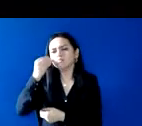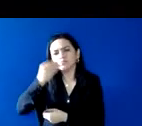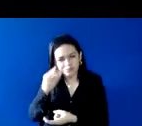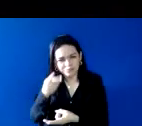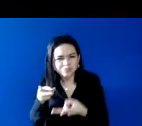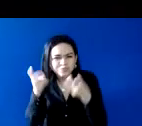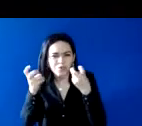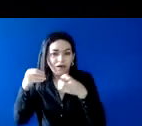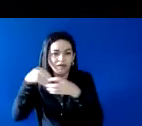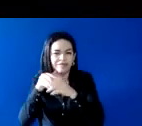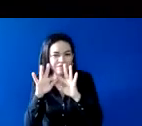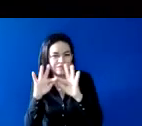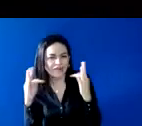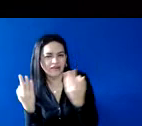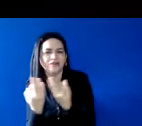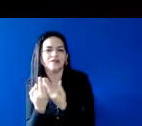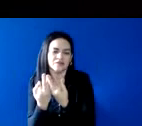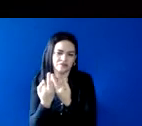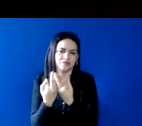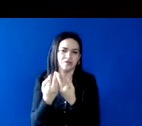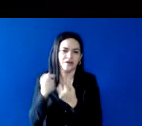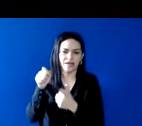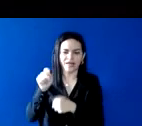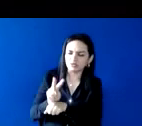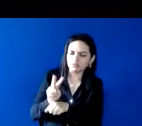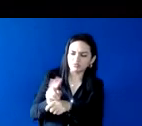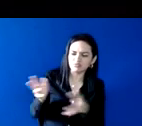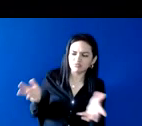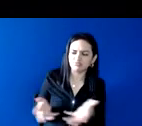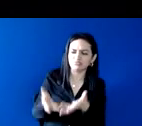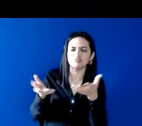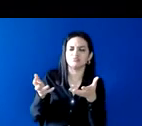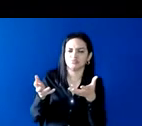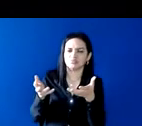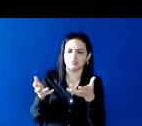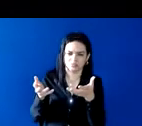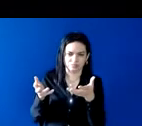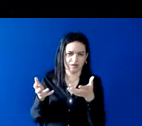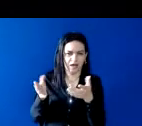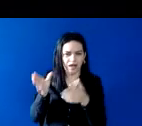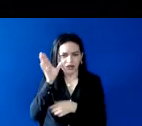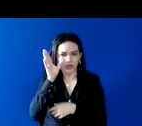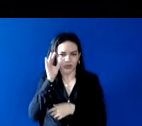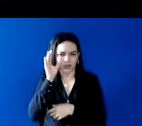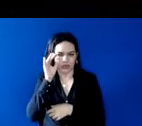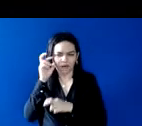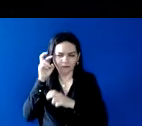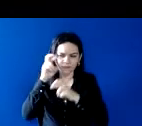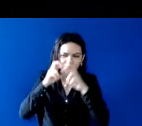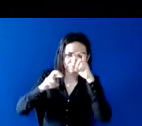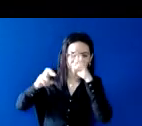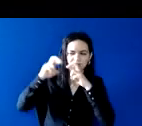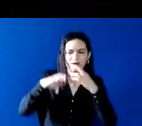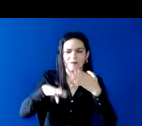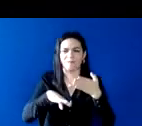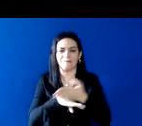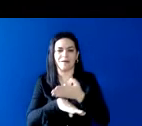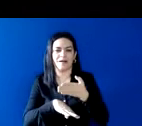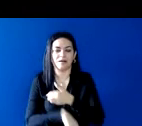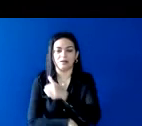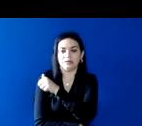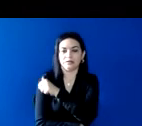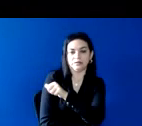na sua família, né, esse cuidado mais ampliado. Né, nós precisamos de ampliar a participação da